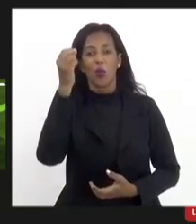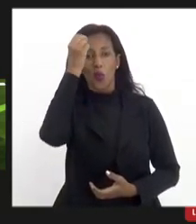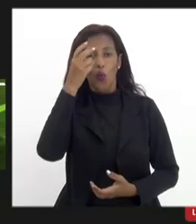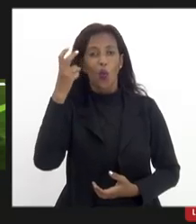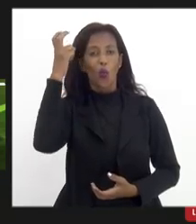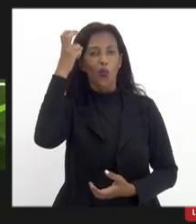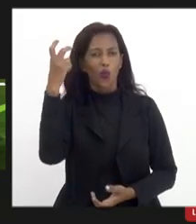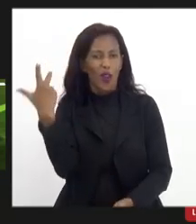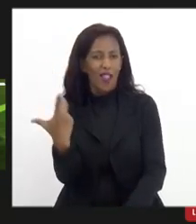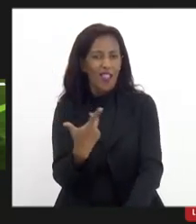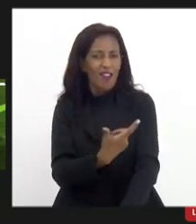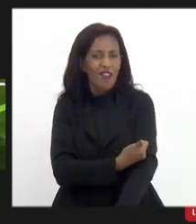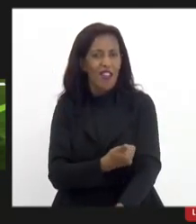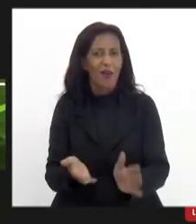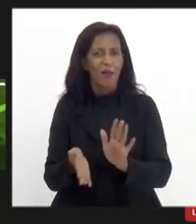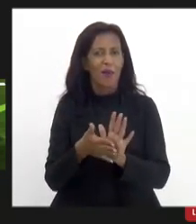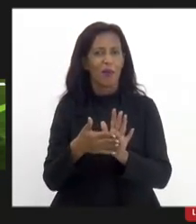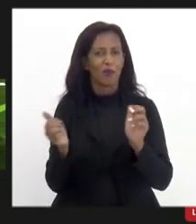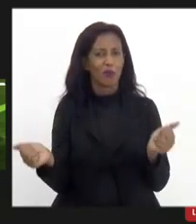no mesmo propósito.